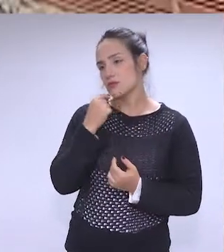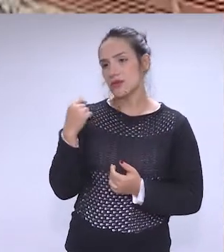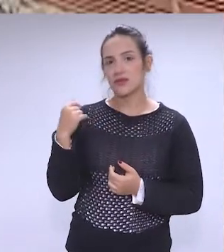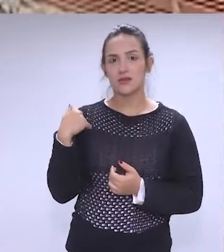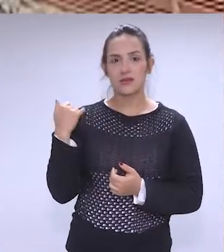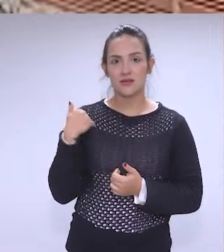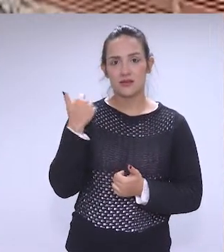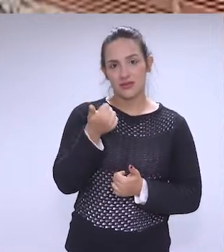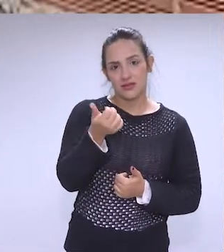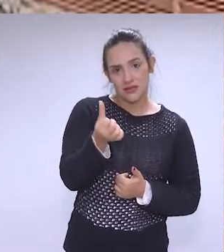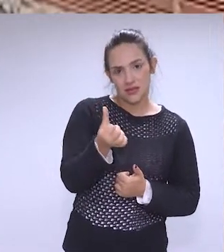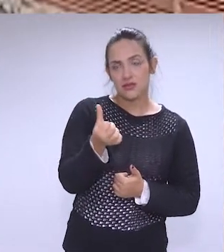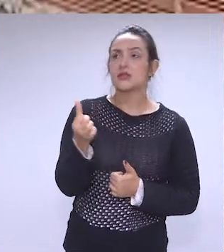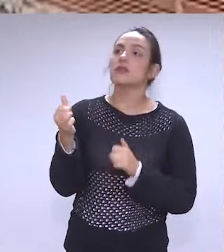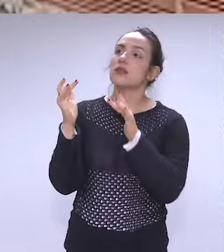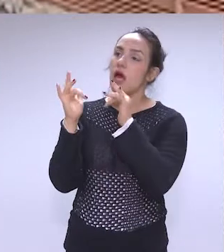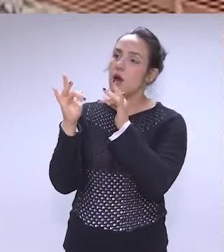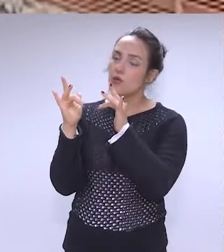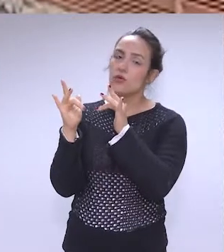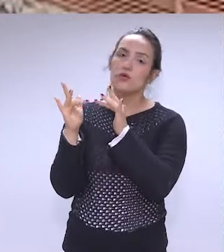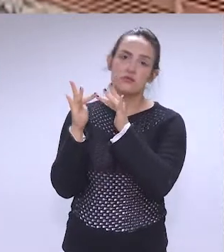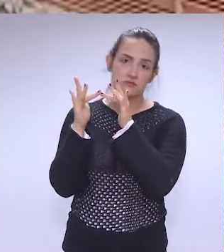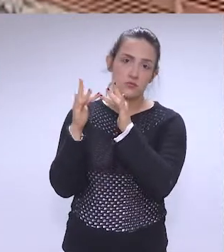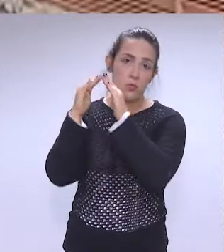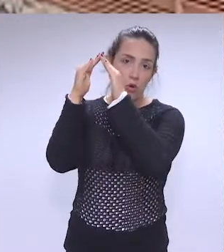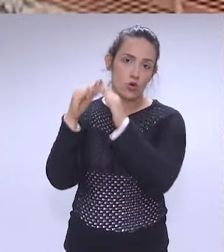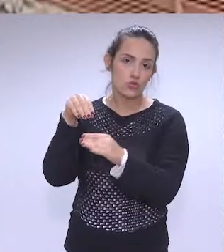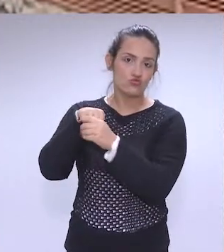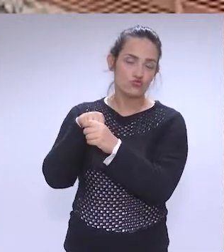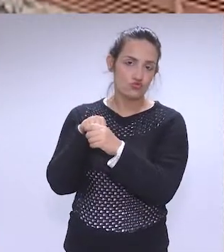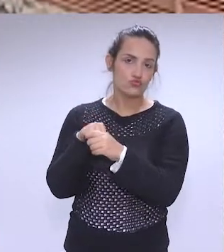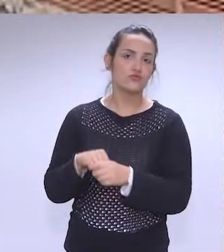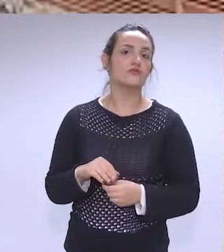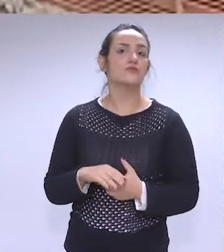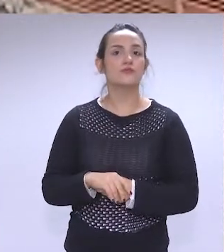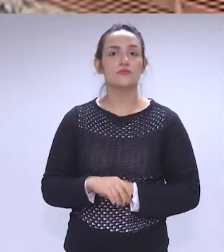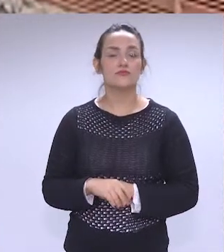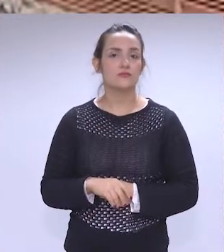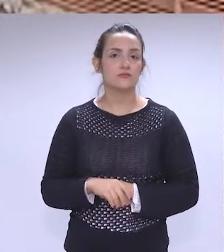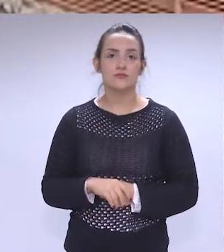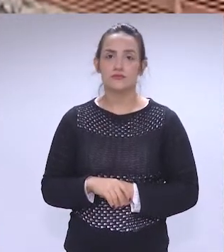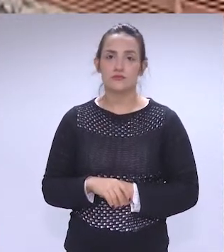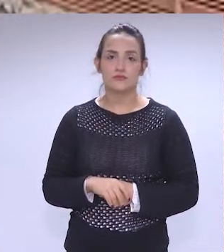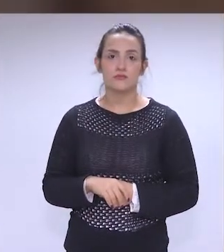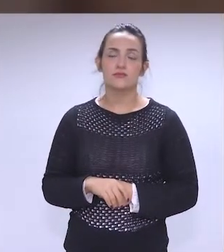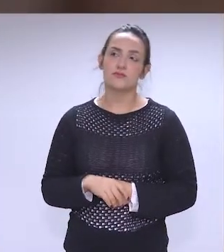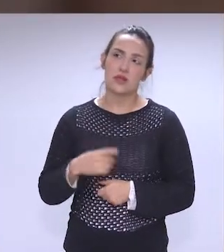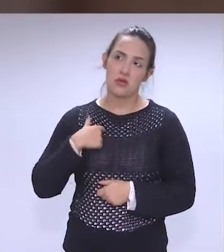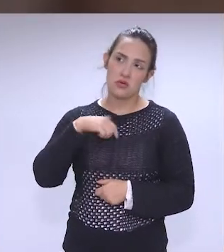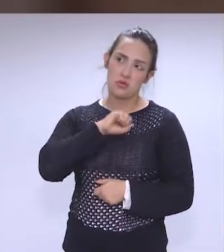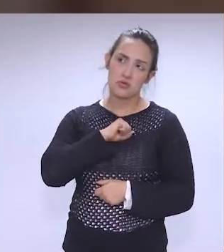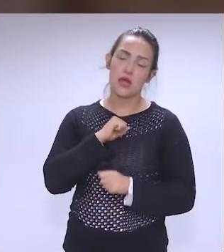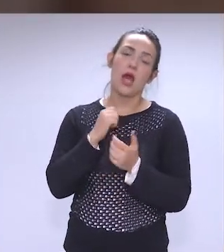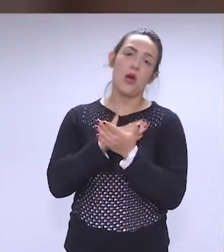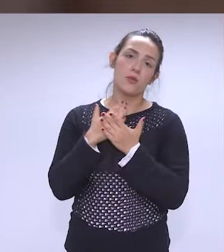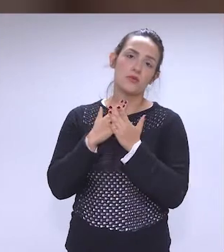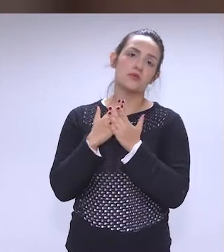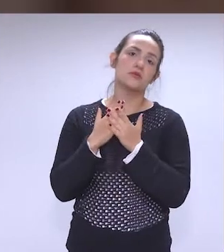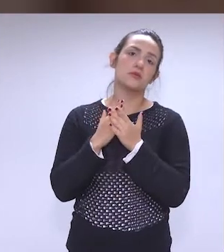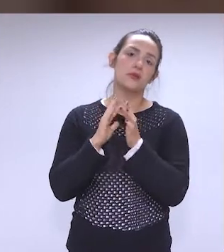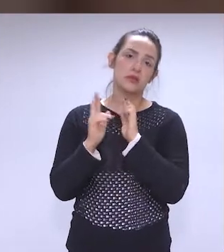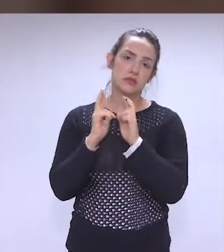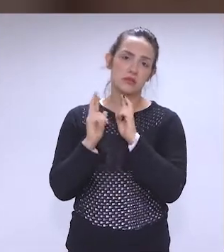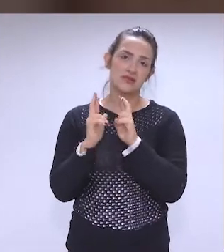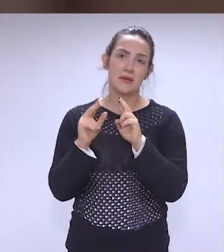Não demorou muito e engravidou. Saí com minhas primas e minha irmã. Chegou lá, eu vi ele e gostei dele. O